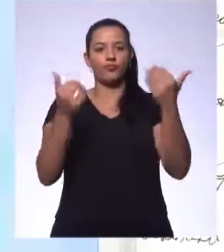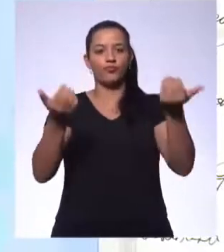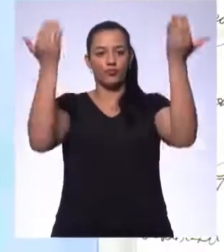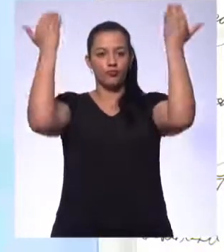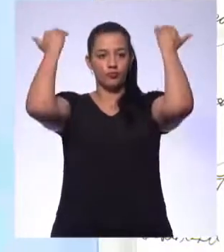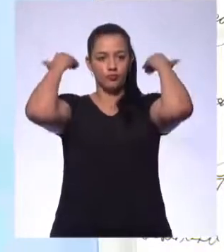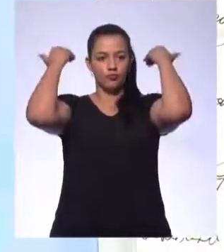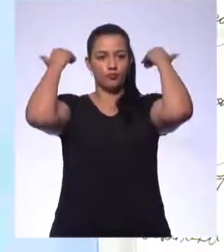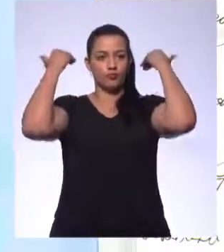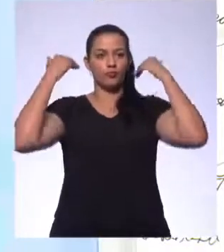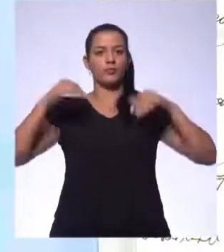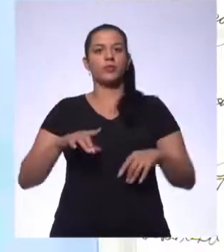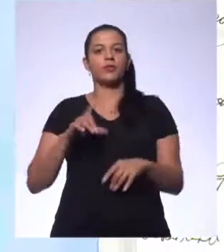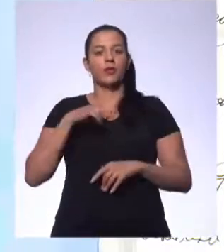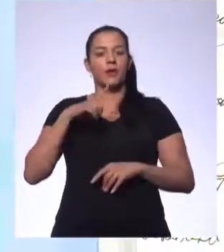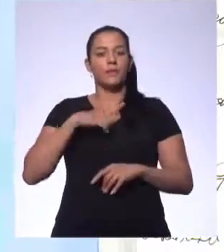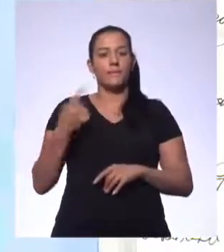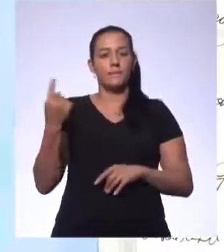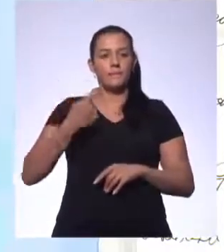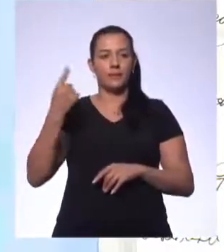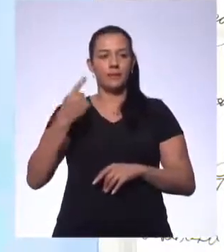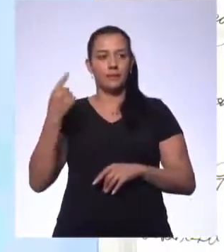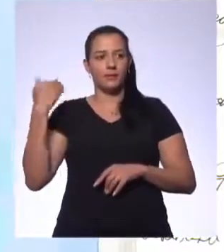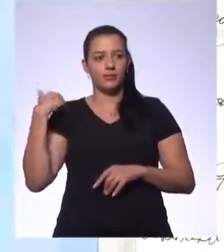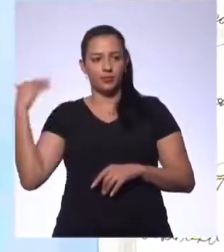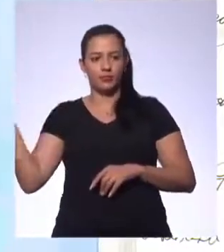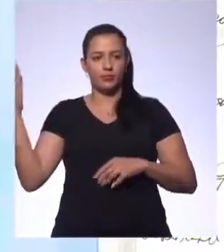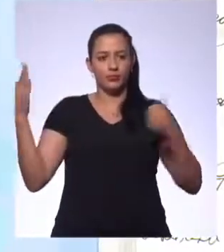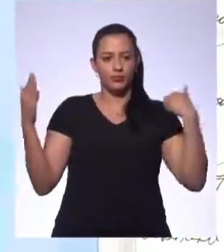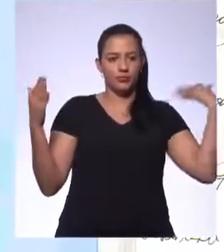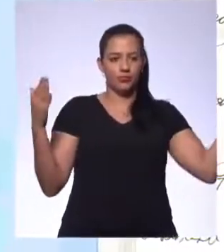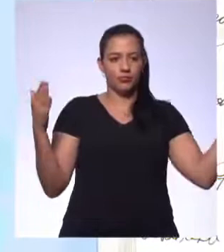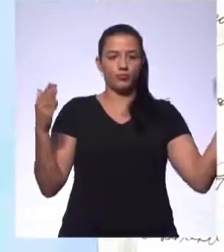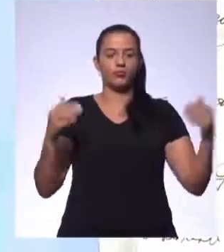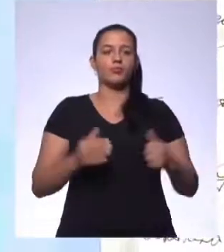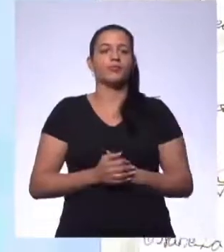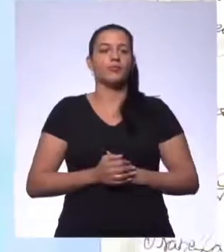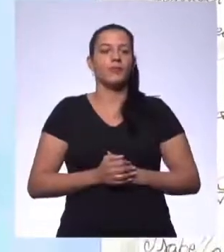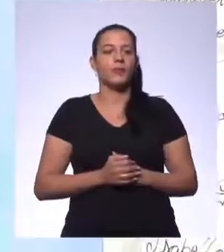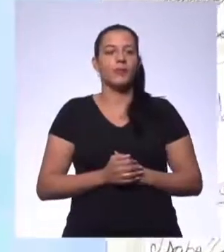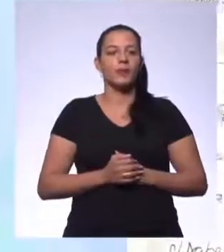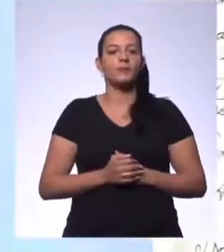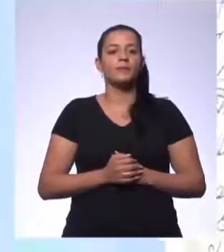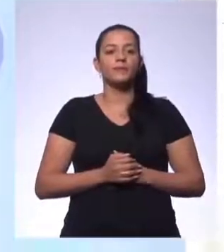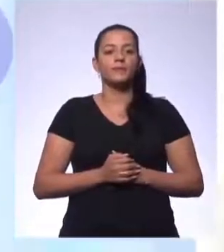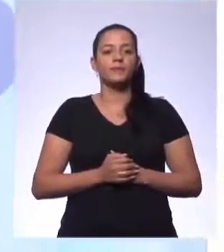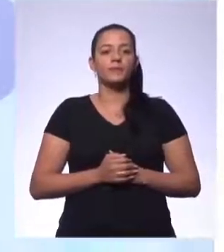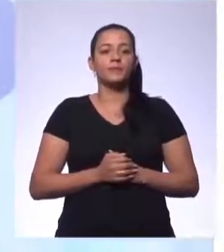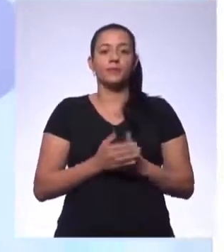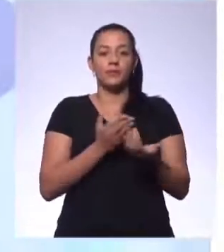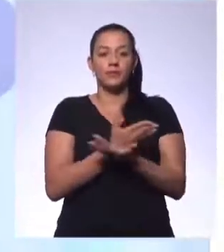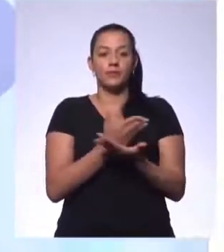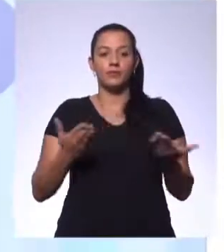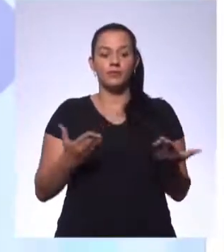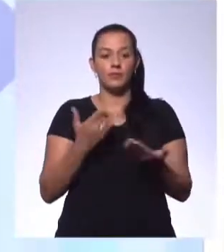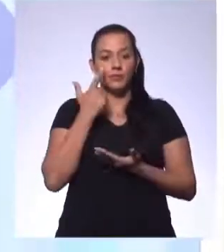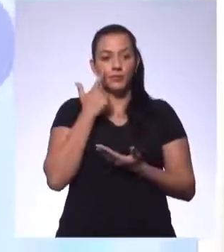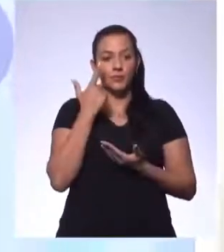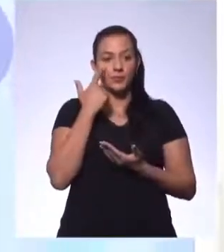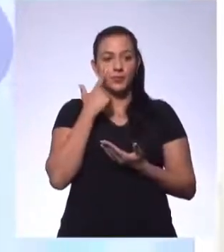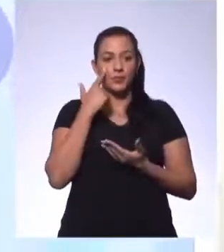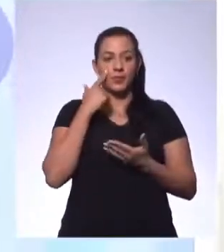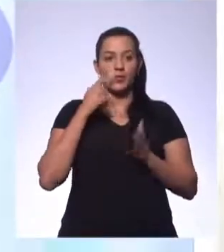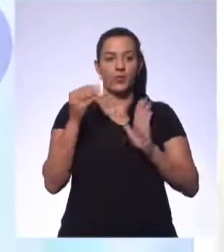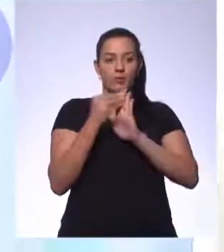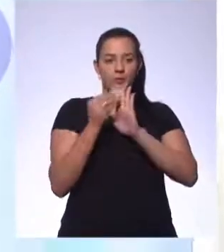já do proscênio, que é a primeira perna que está aqui na sua direita ou na sua esquerda, tá? Ok? Então, vocês vão usar as rubricas para